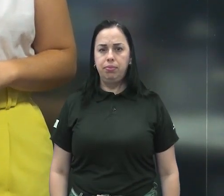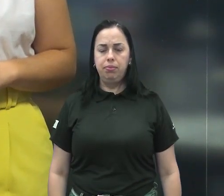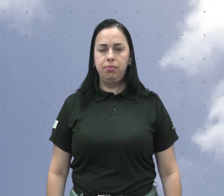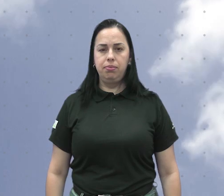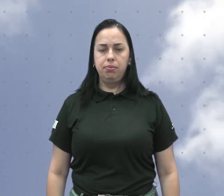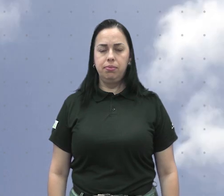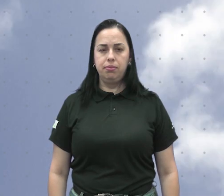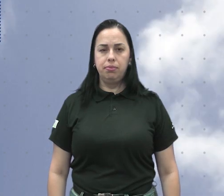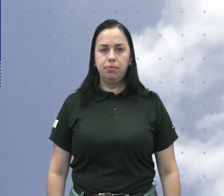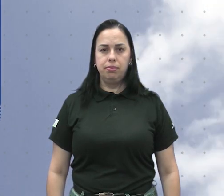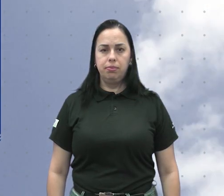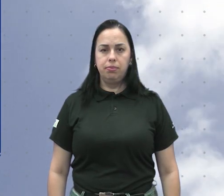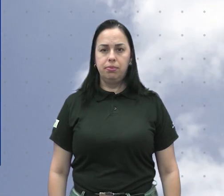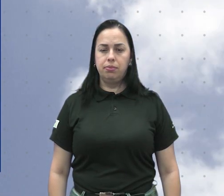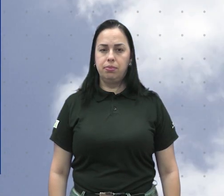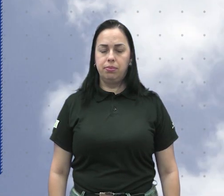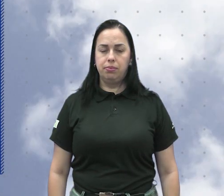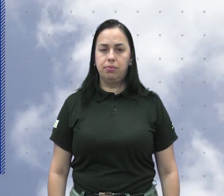previsão.